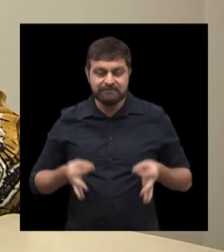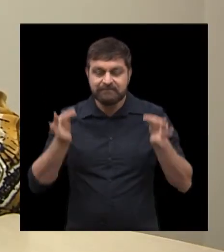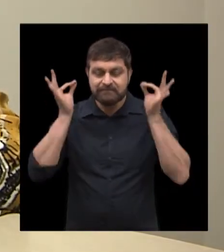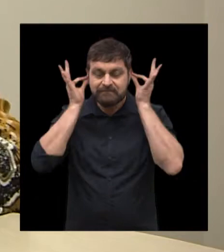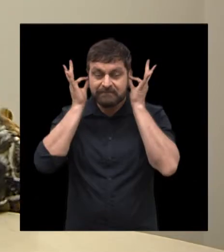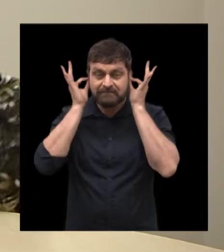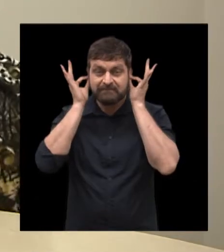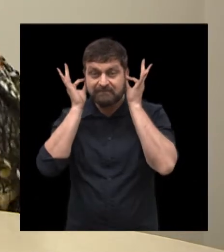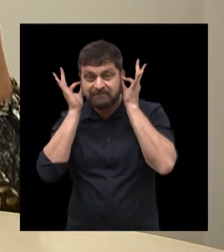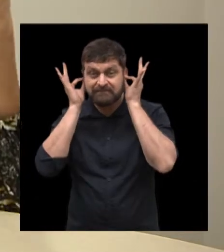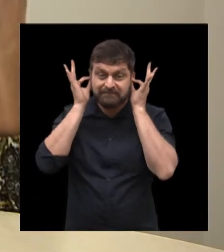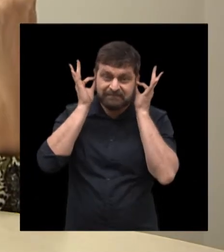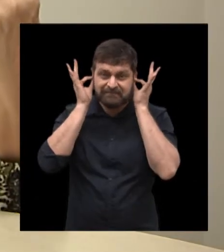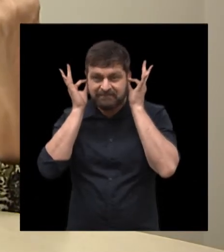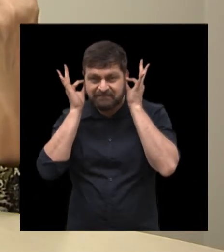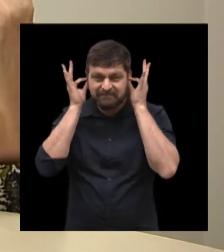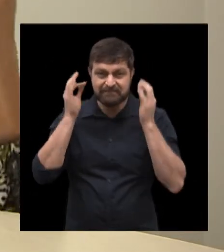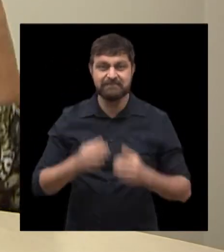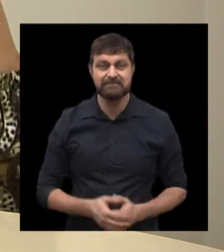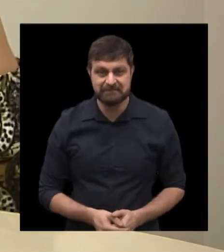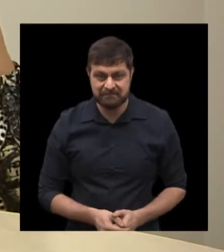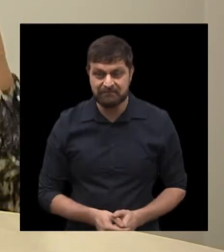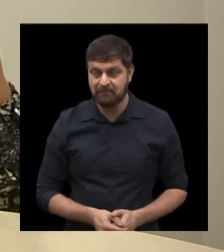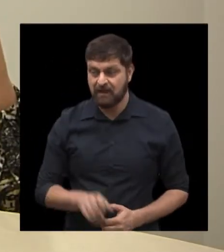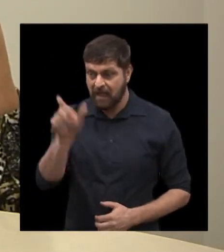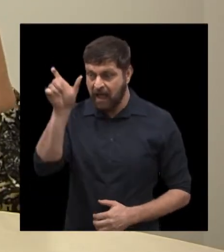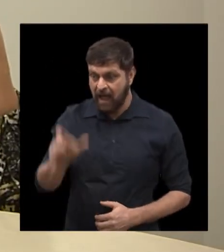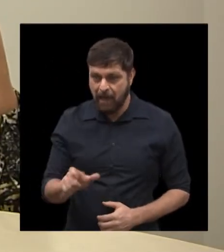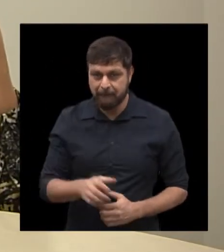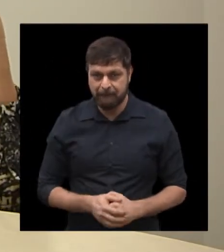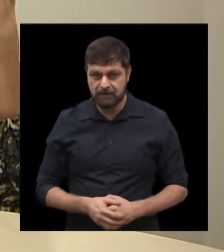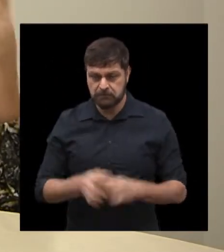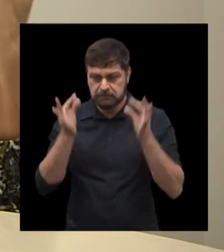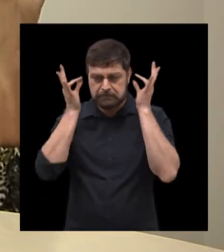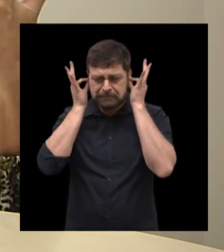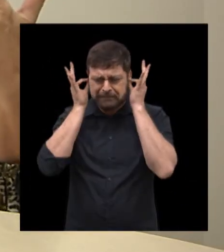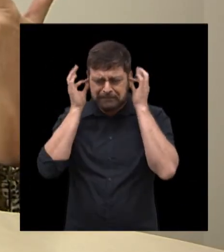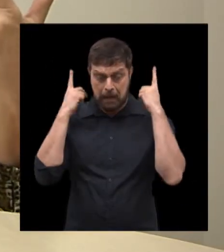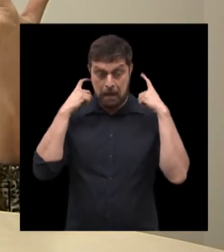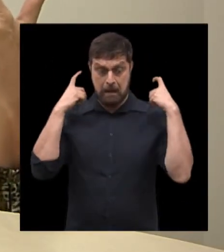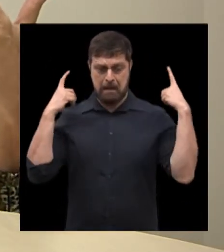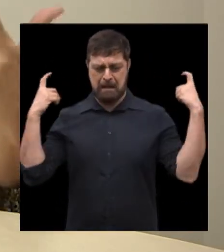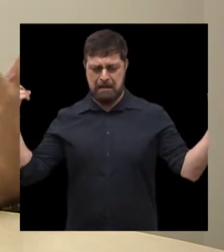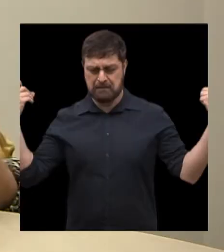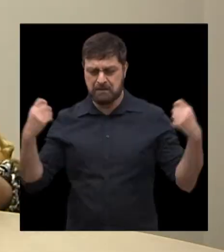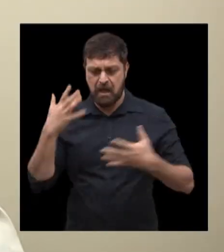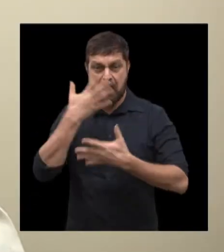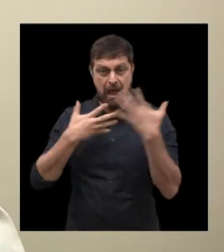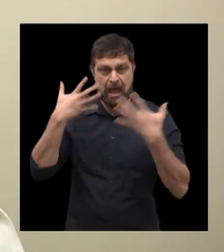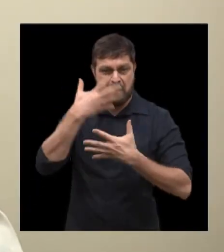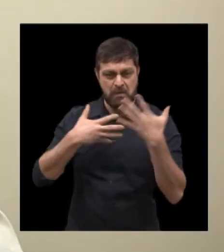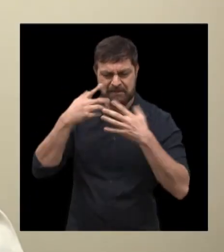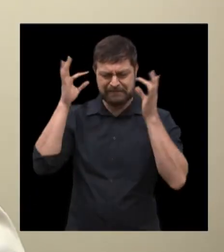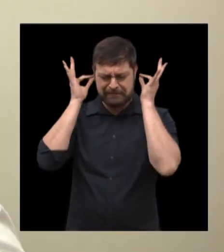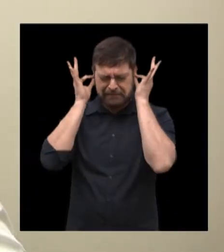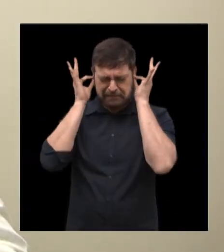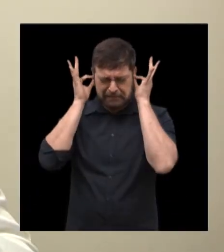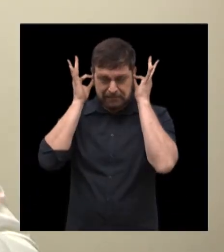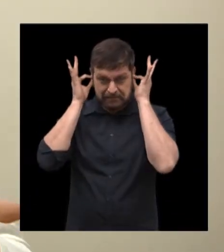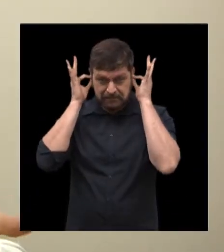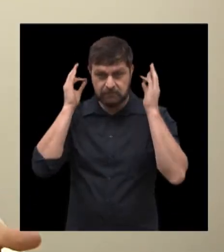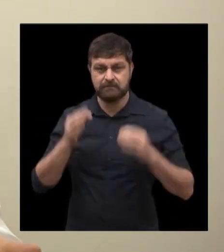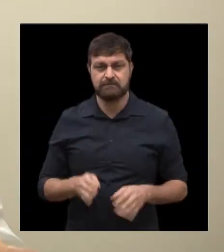gente está no ônibus, a gente ouve um som e a pessoa está com o fone. Imagine como ela está ouvindo aquilo. O problema desse fone